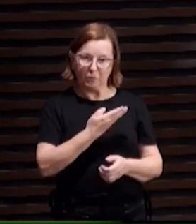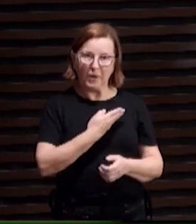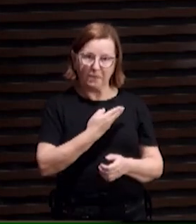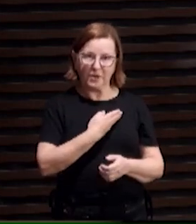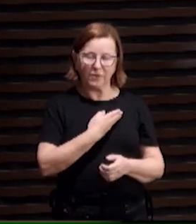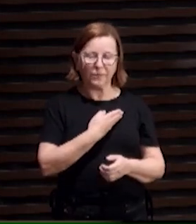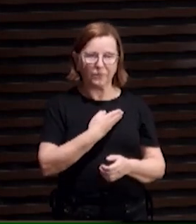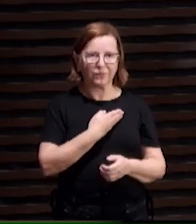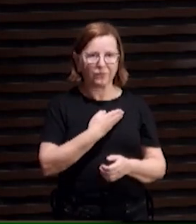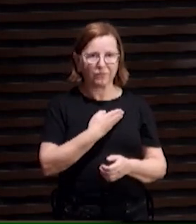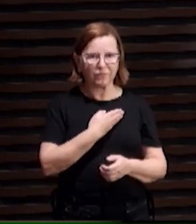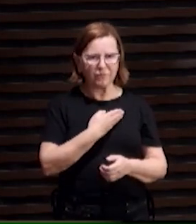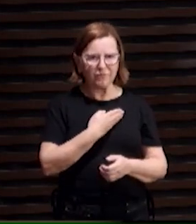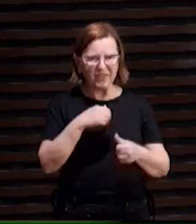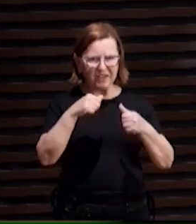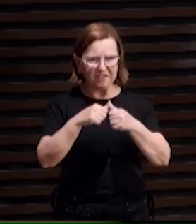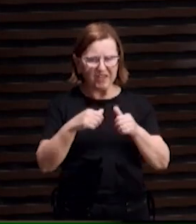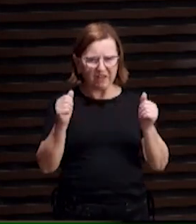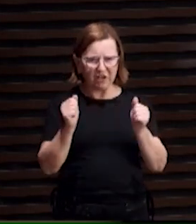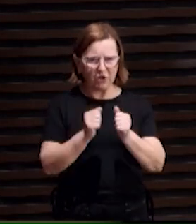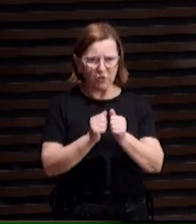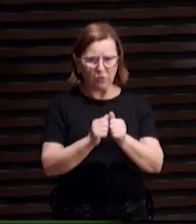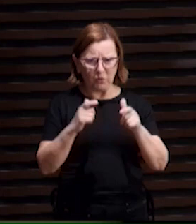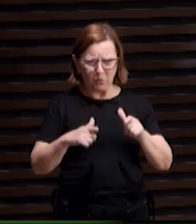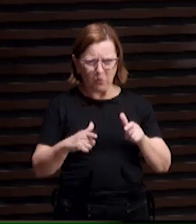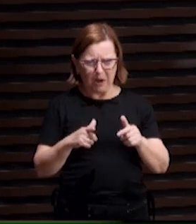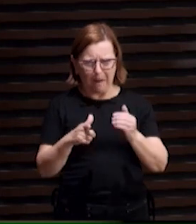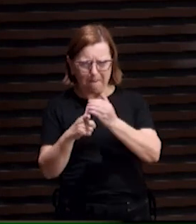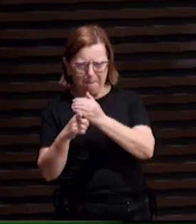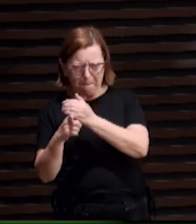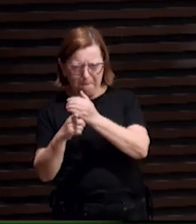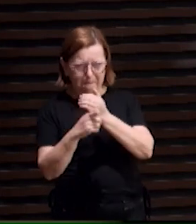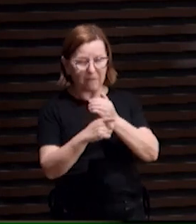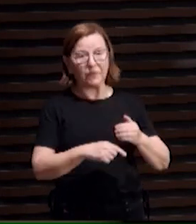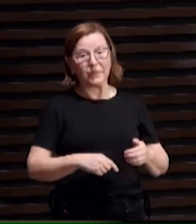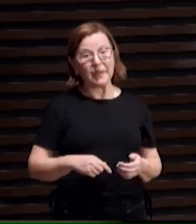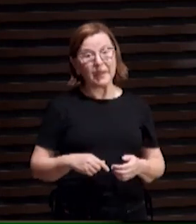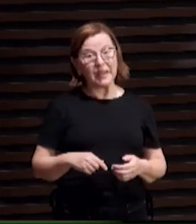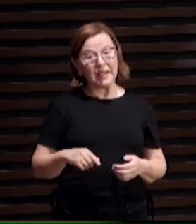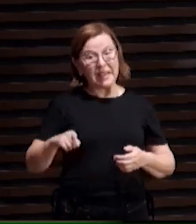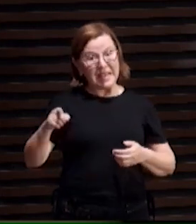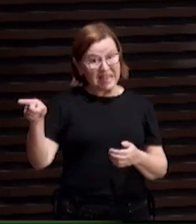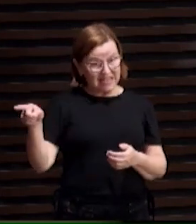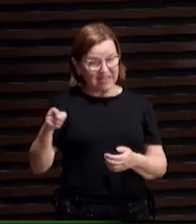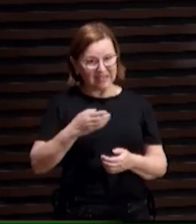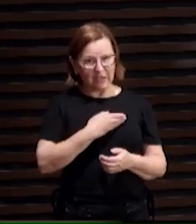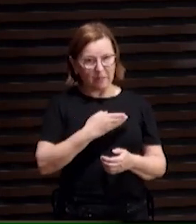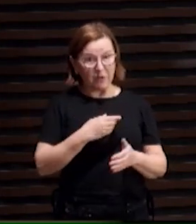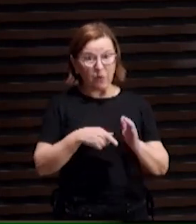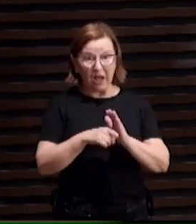foxhole, no lugar da artilharia. E aquele amigo, antes dele morrer, ele